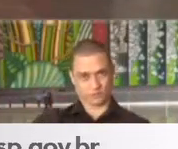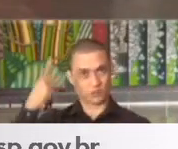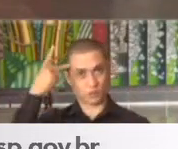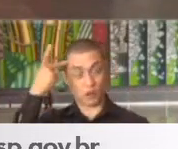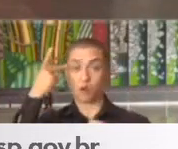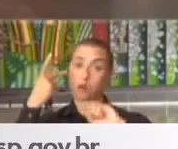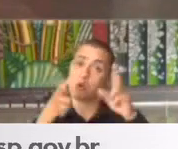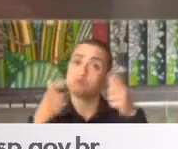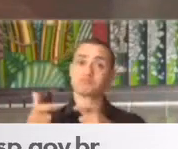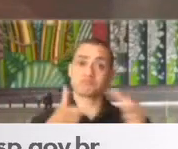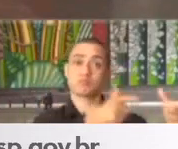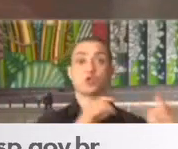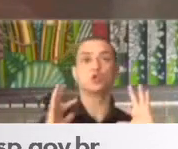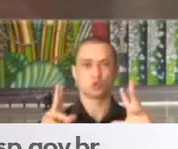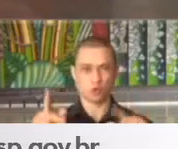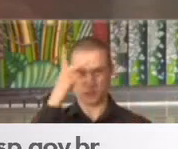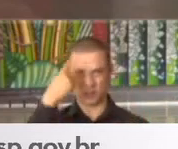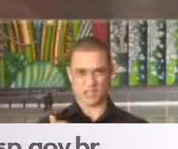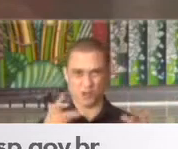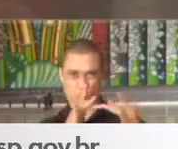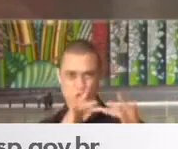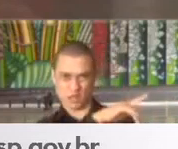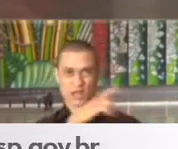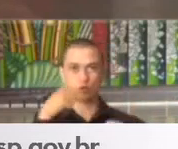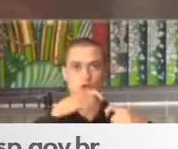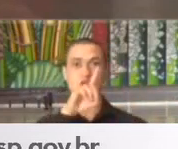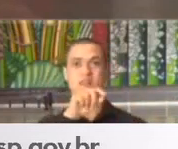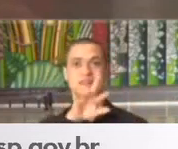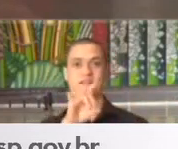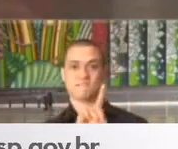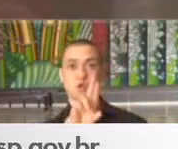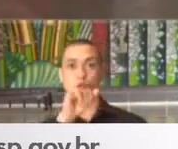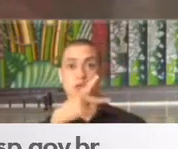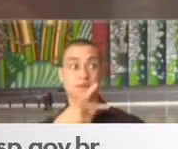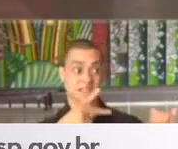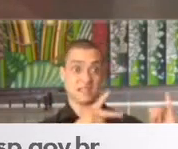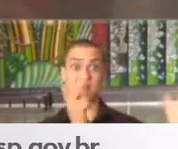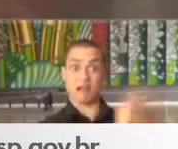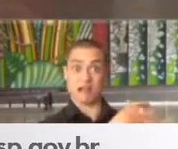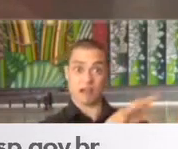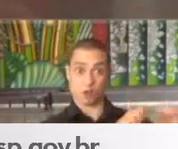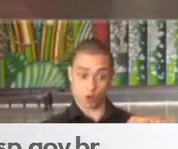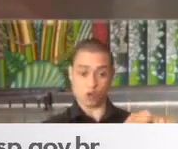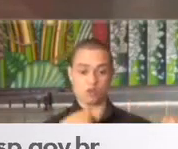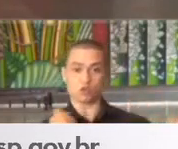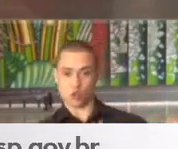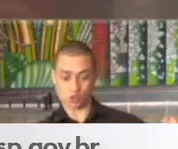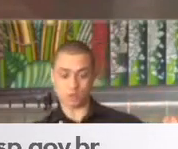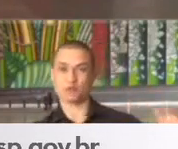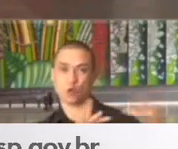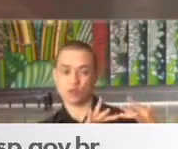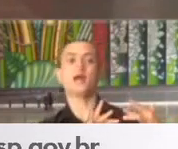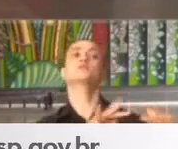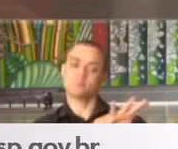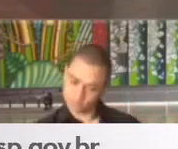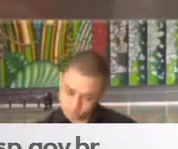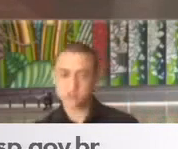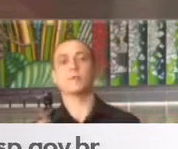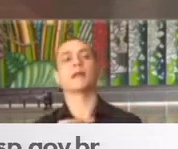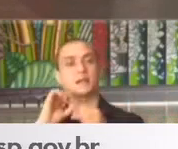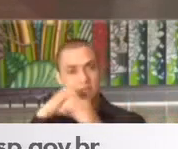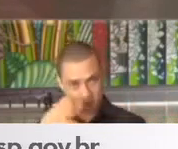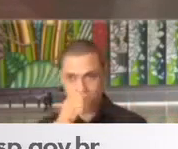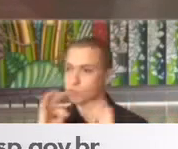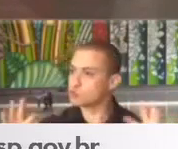têm convívio com o Dr. Davi Uip ao longo desse período, nós também nos submeteremos a exame. Assim que se faz, de